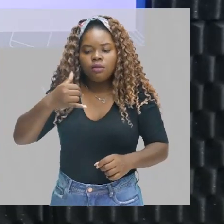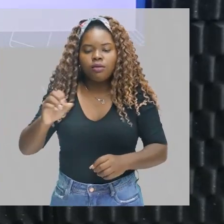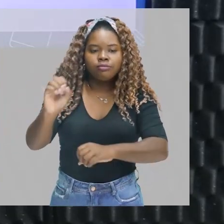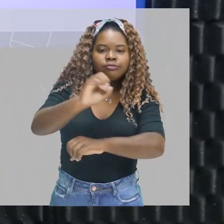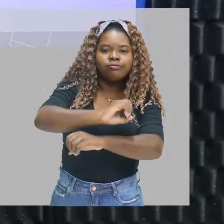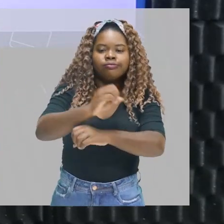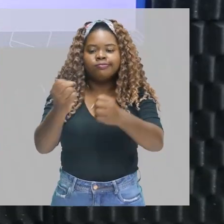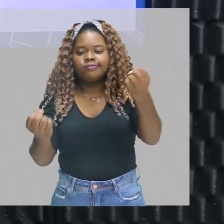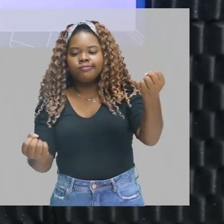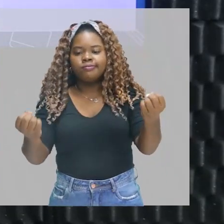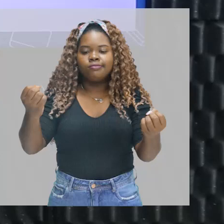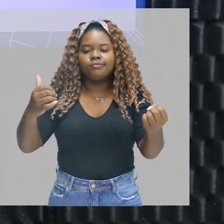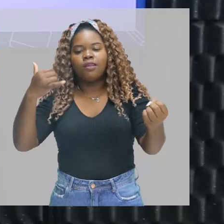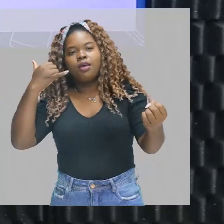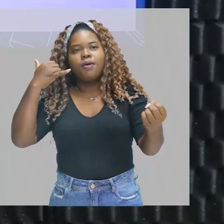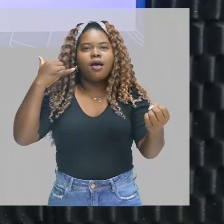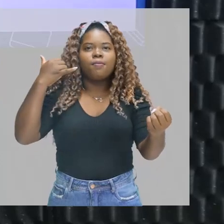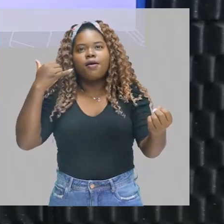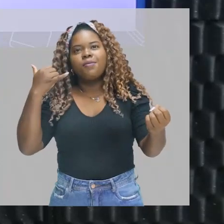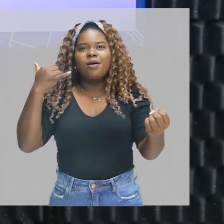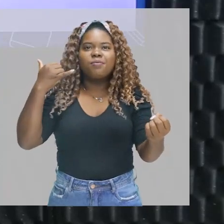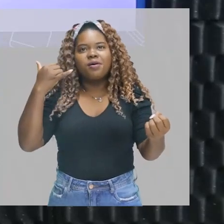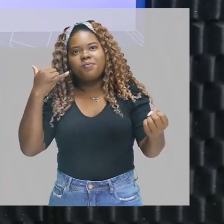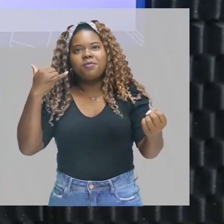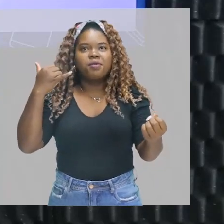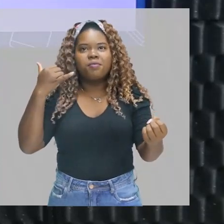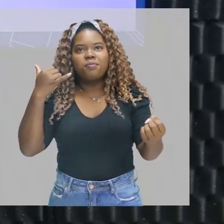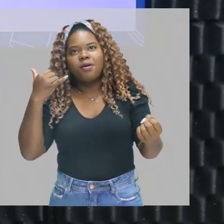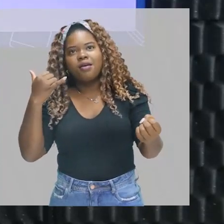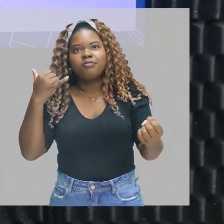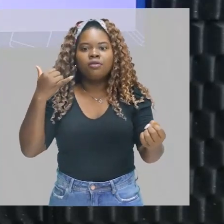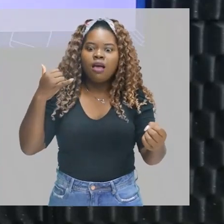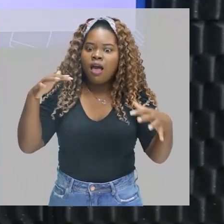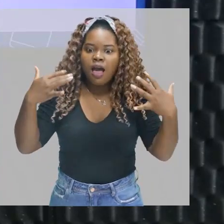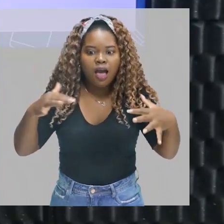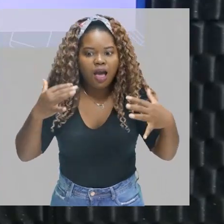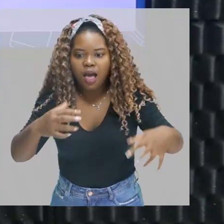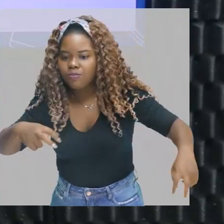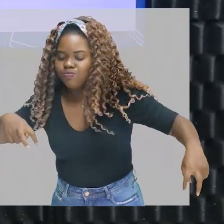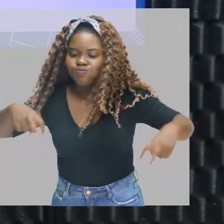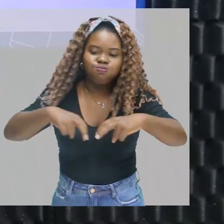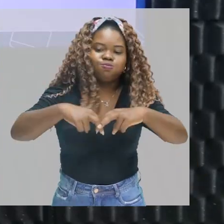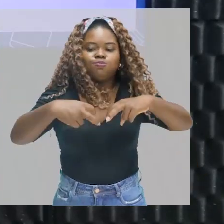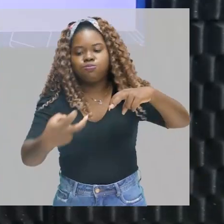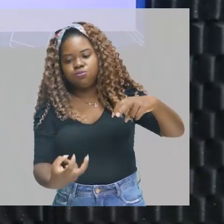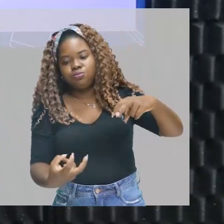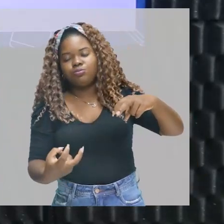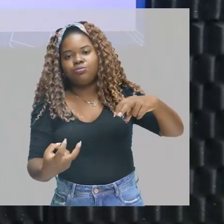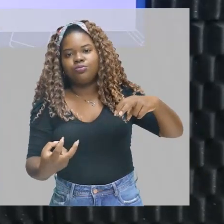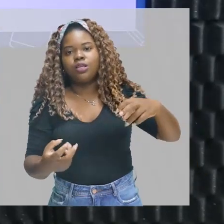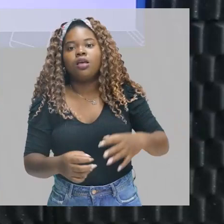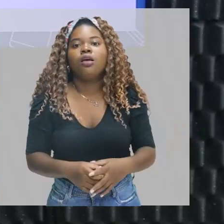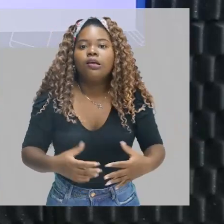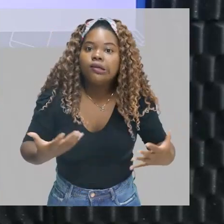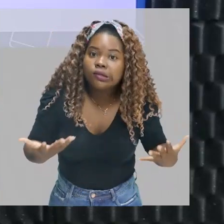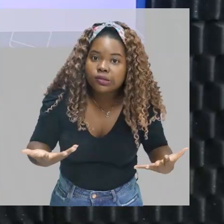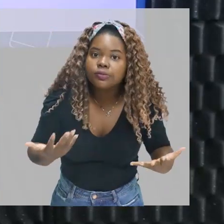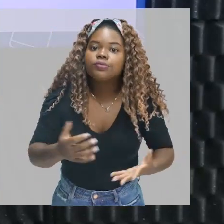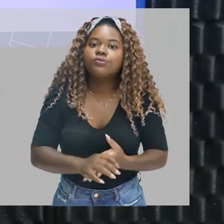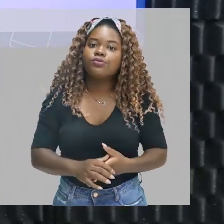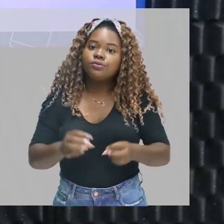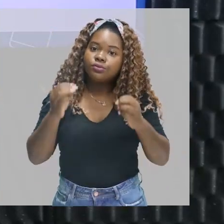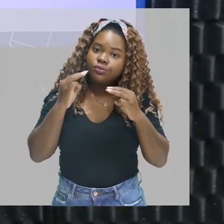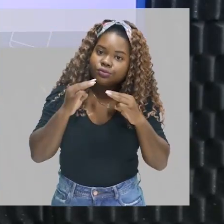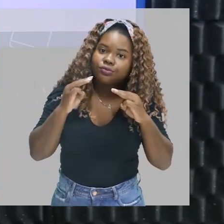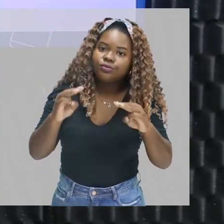Brasil. A mensagem pode chegar ao destino, mas o remetente não. Então, ele passa uma mensagem para